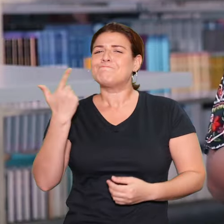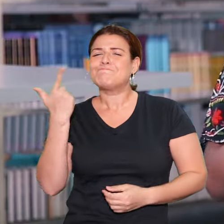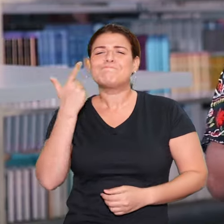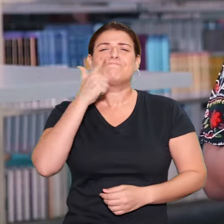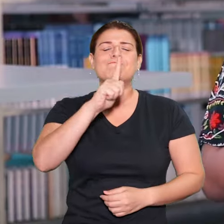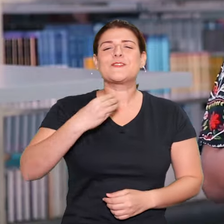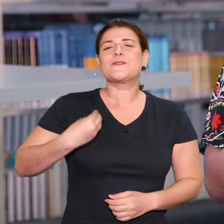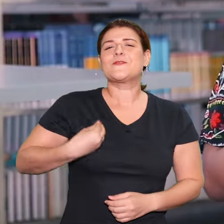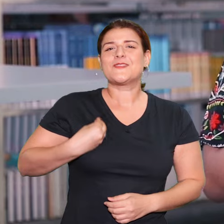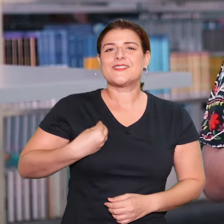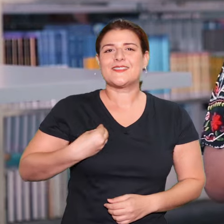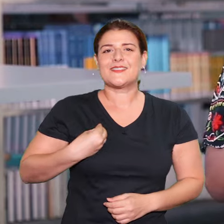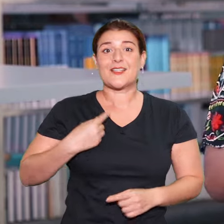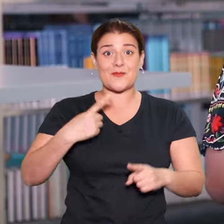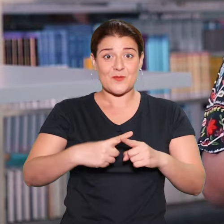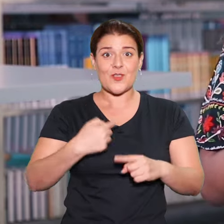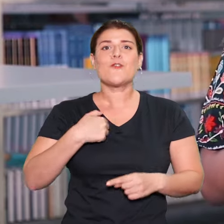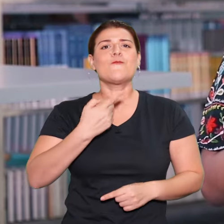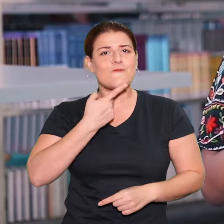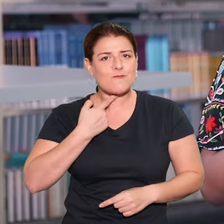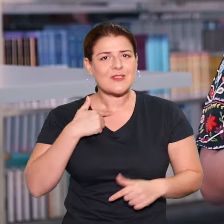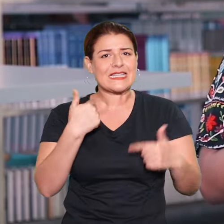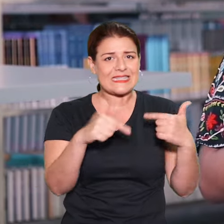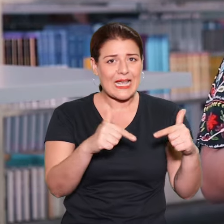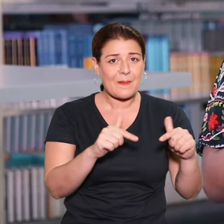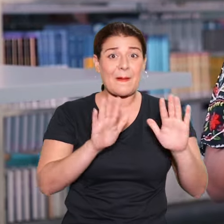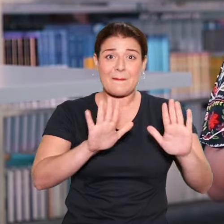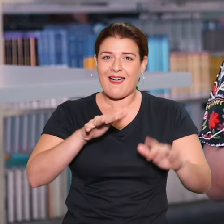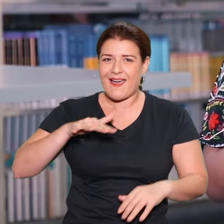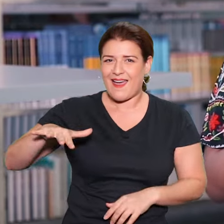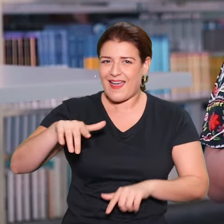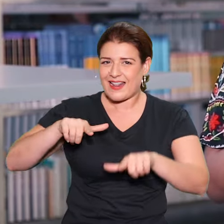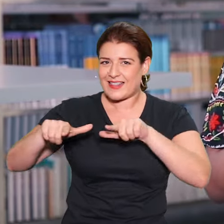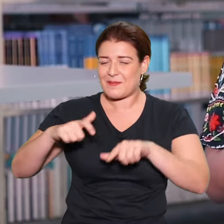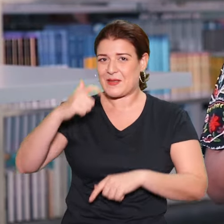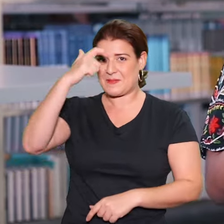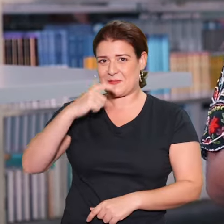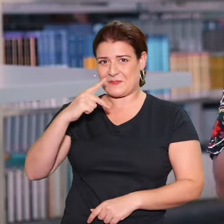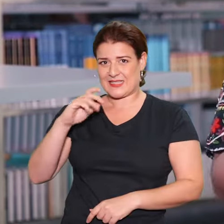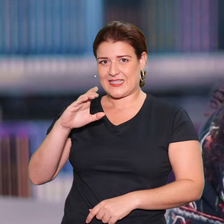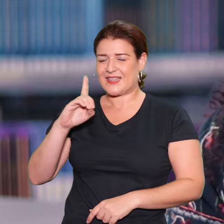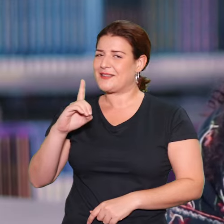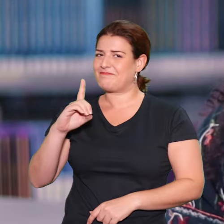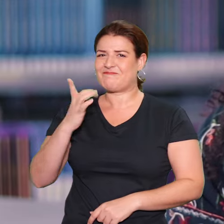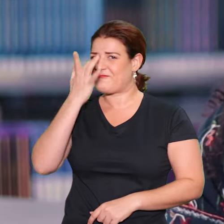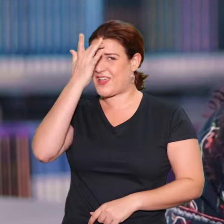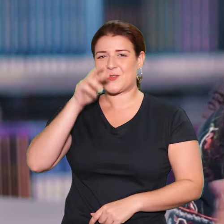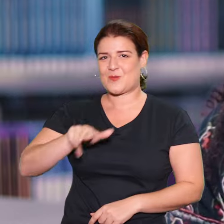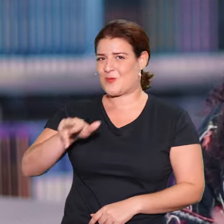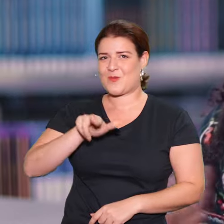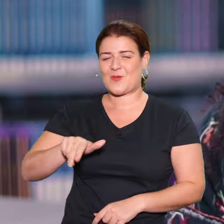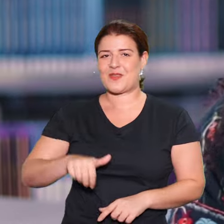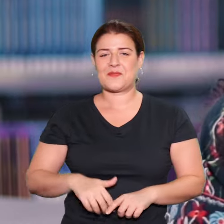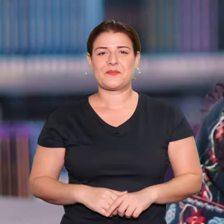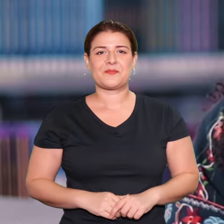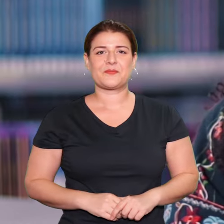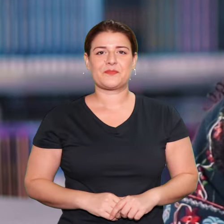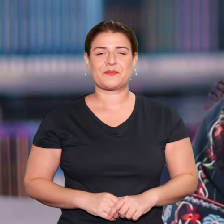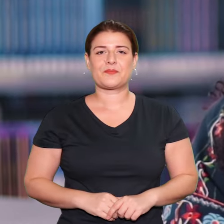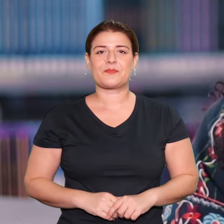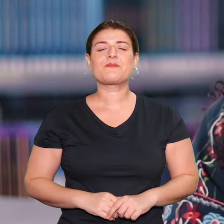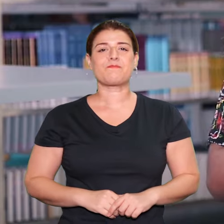que foi uma das maiores realizações, porque eu tinha muita vontade de trabalhar, mas um emprego para uma pessoa com deficiência não é uma das coisas mais